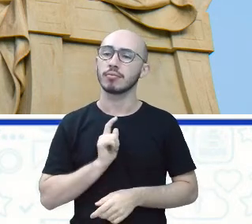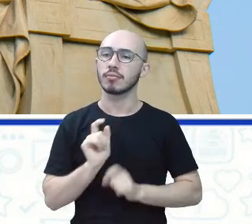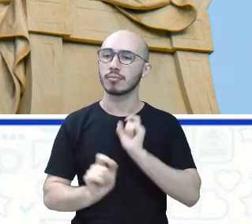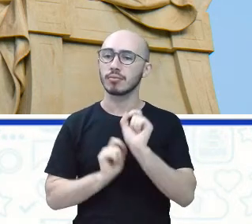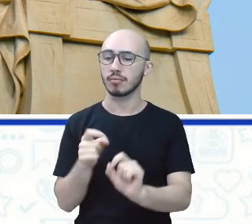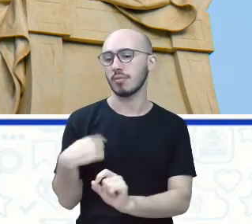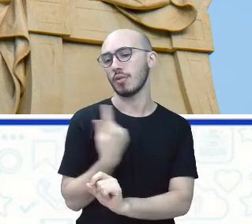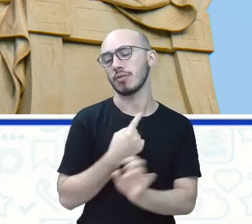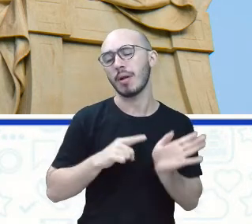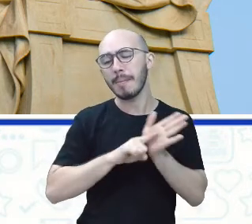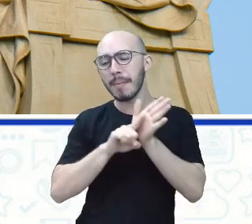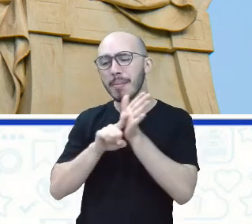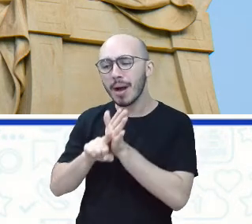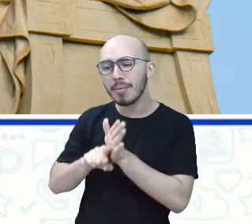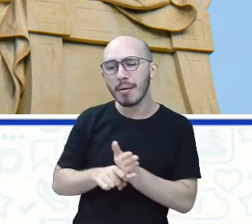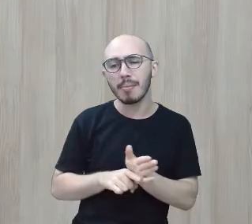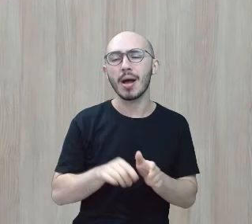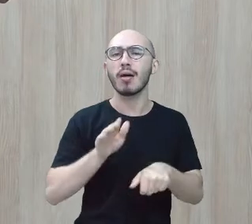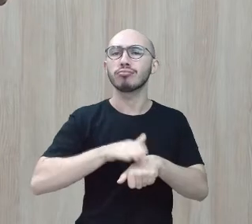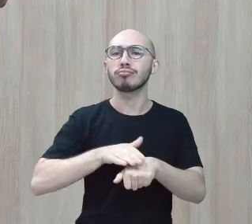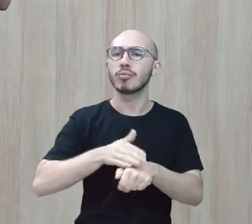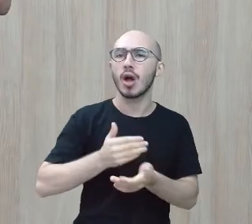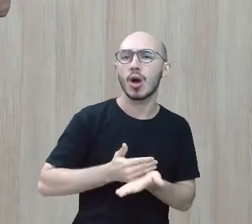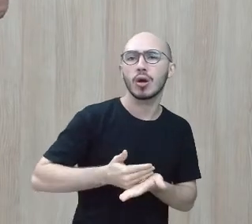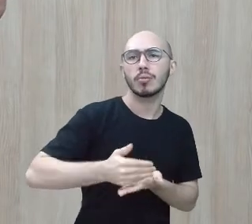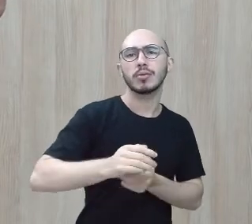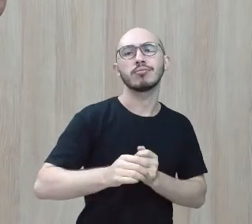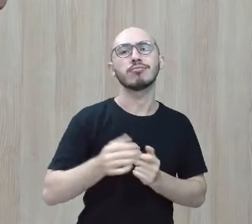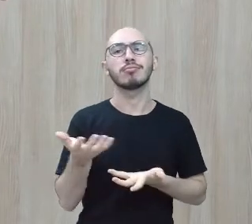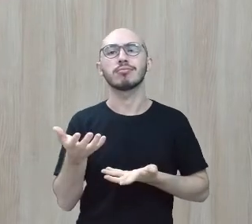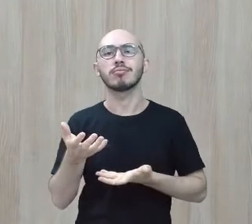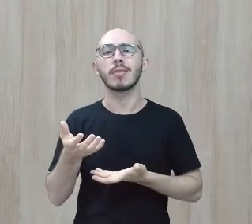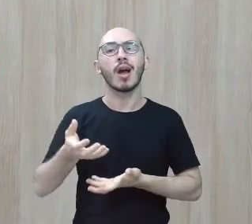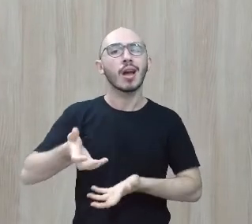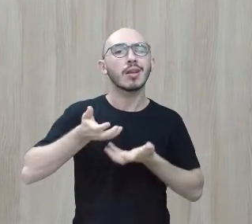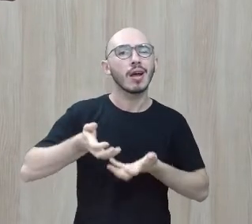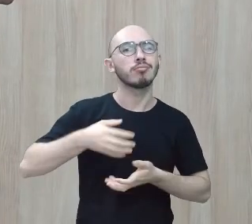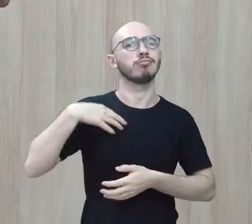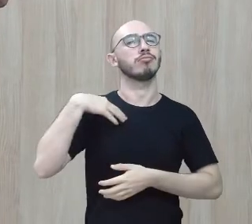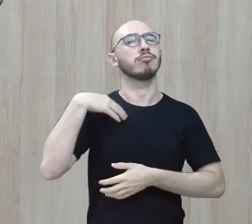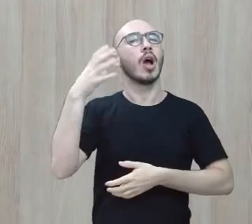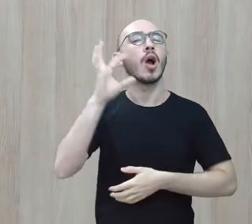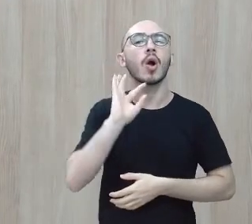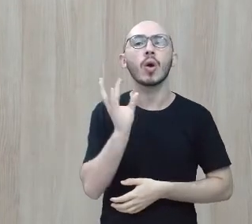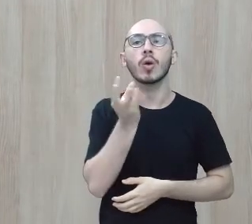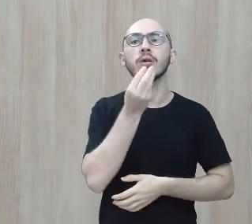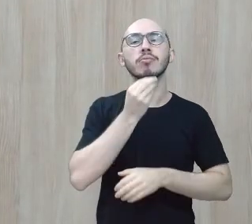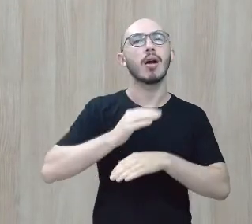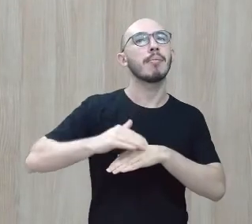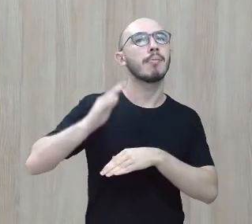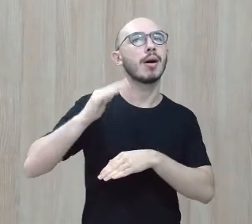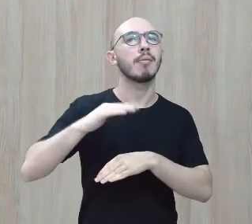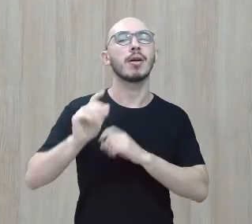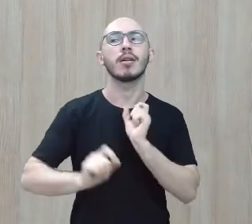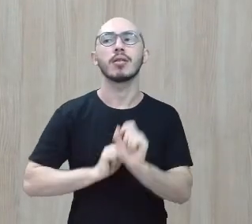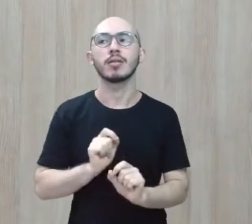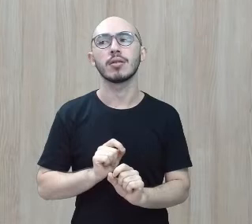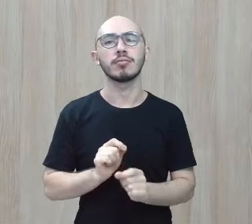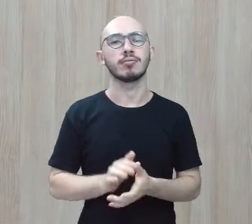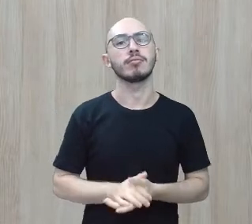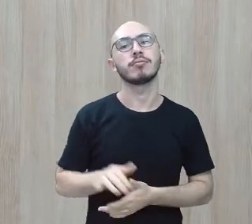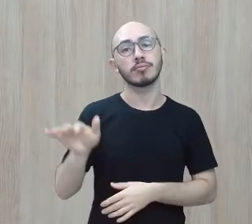começamos a pesquisar, começamos a desejar mais conhecimento. Então, a filosofia aqui, eu gosto de falar sempre isso,